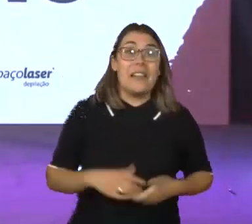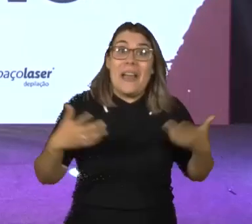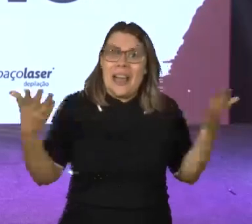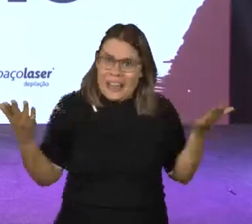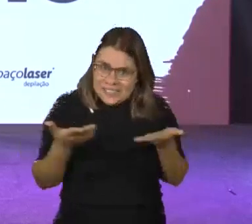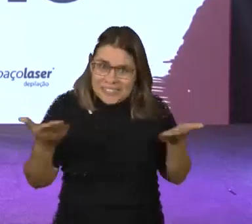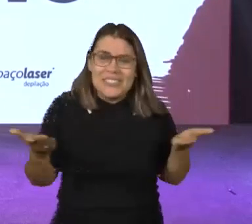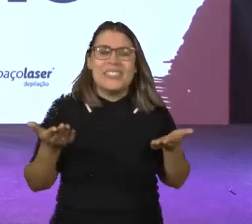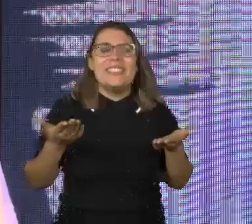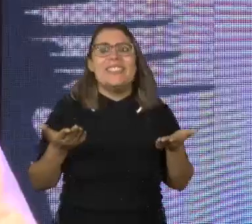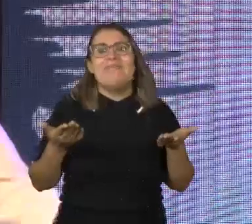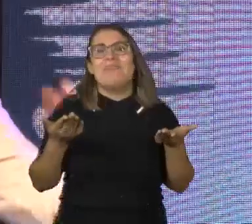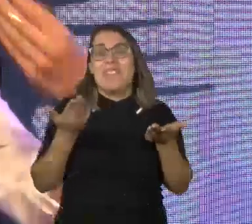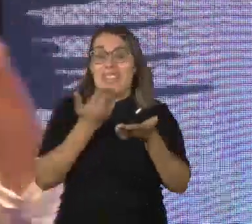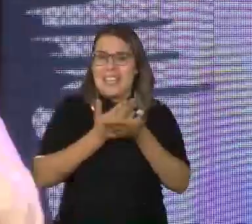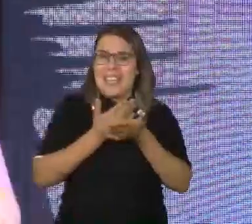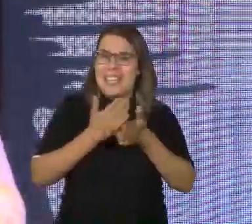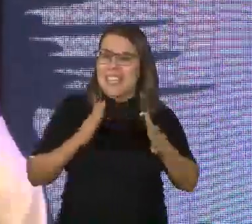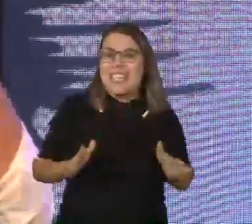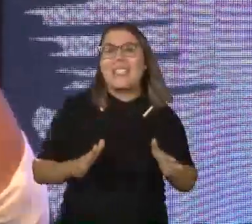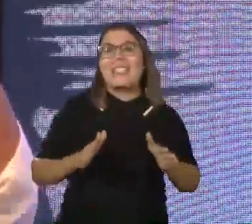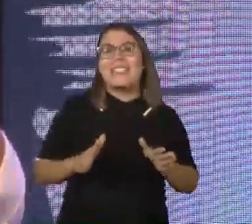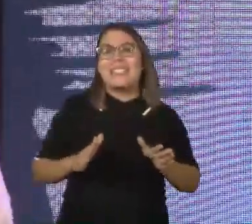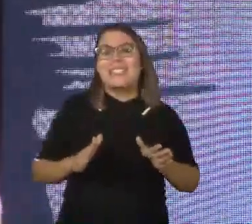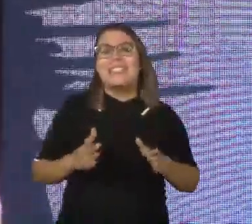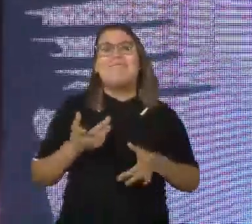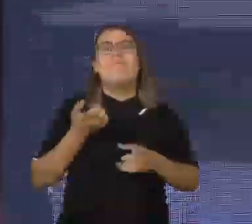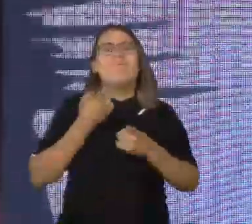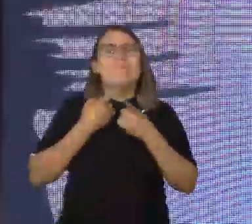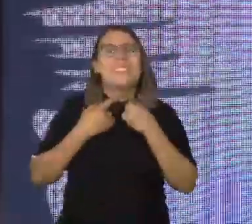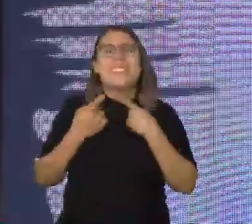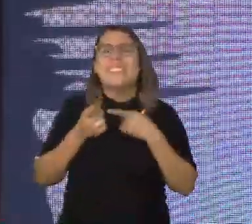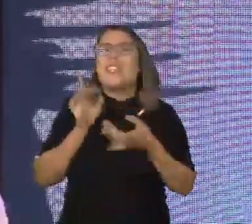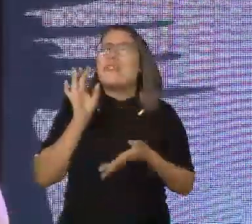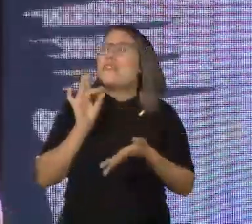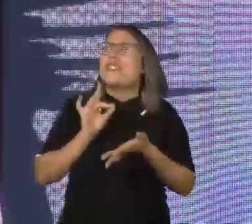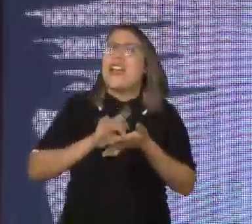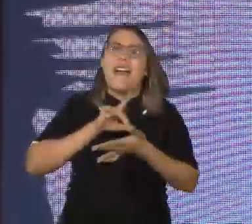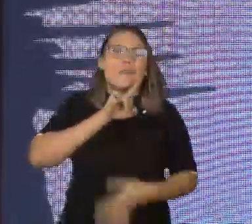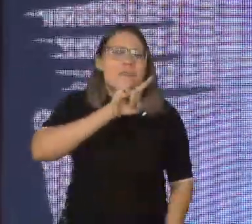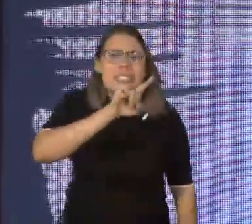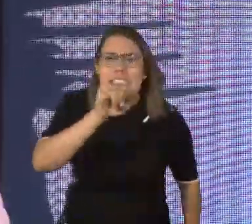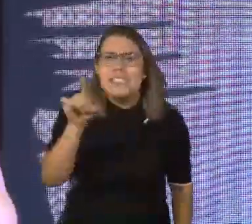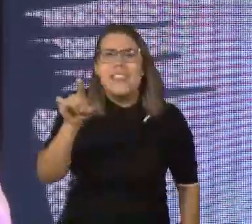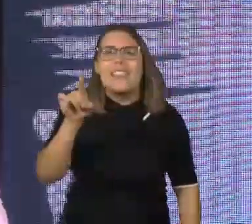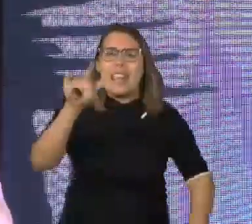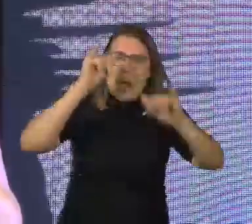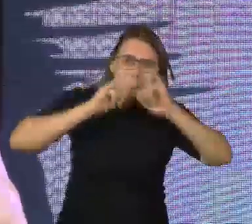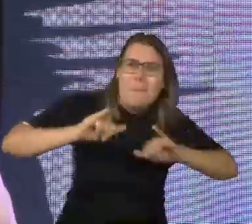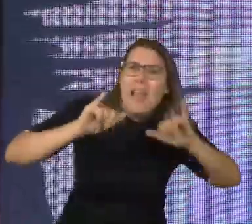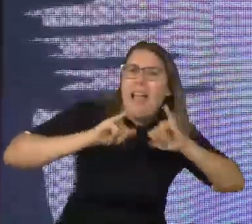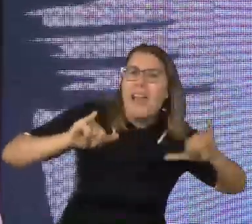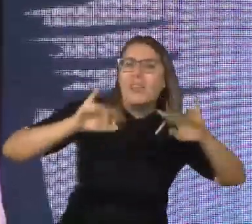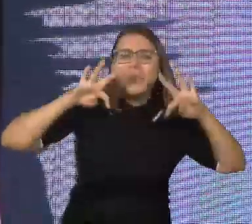por aqui. Esses são os meus maiores desejos para esse congresso, de que essa mensagem chegue